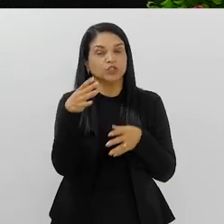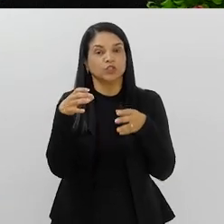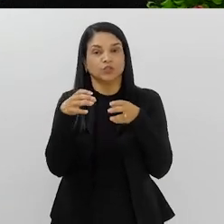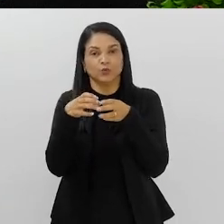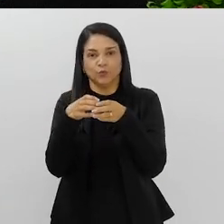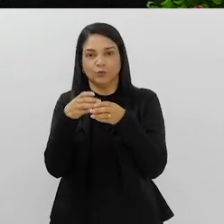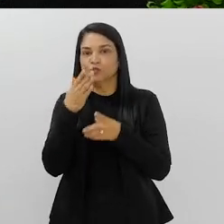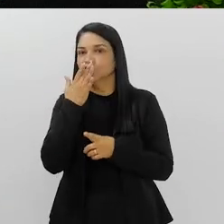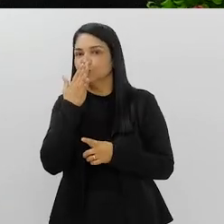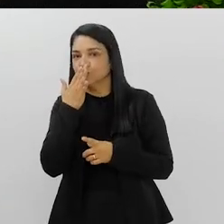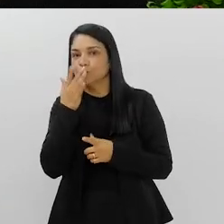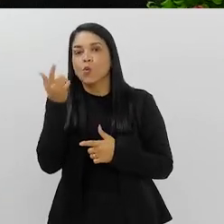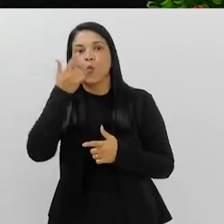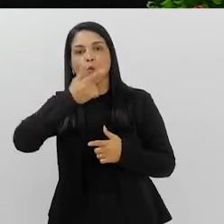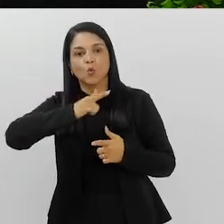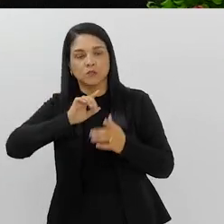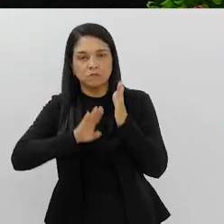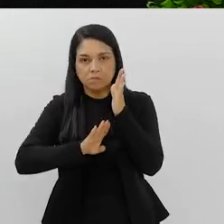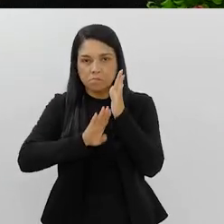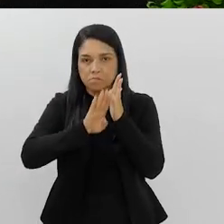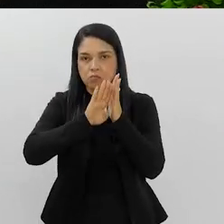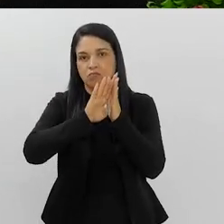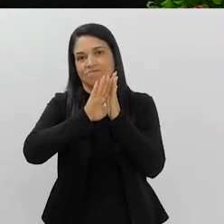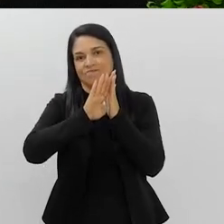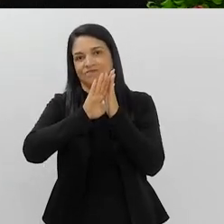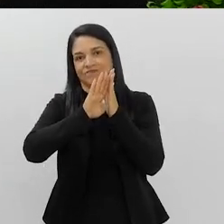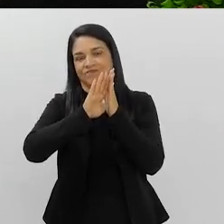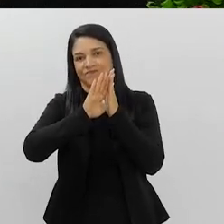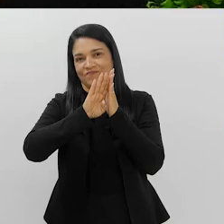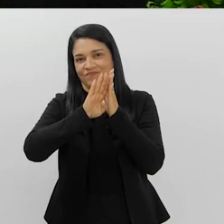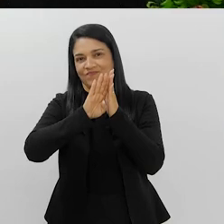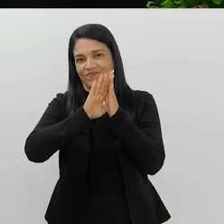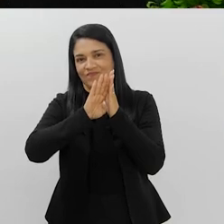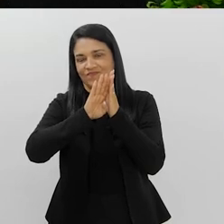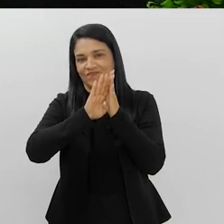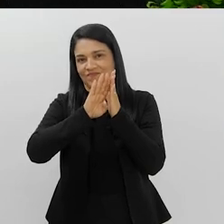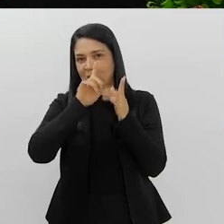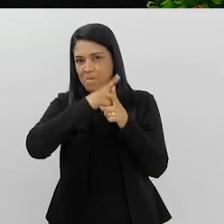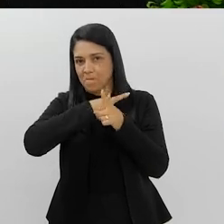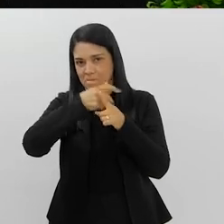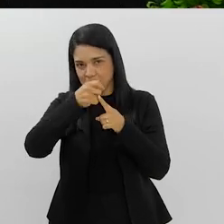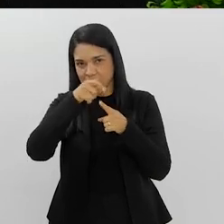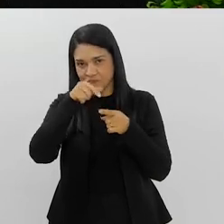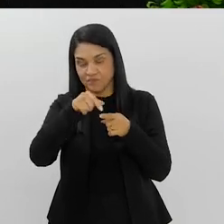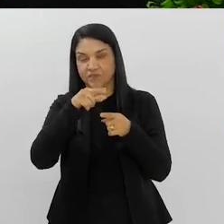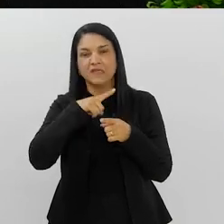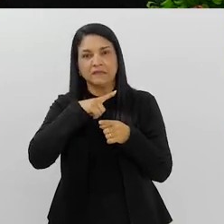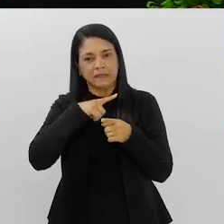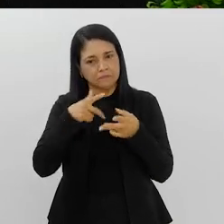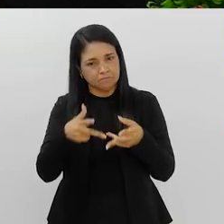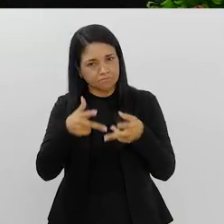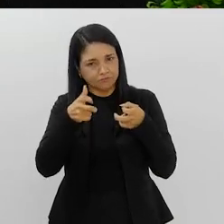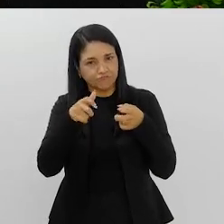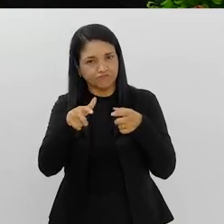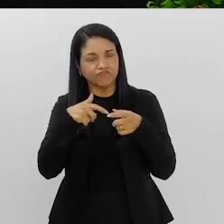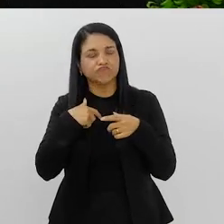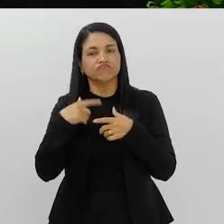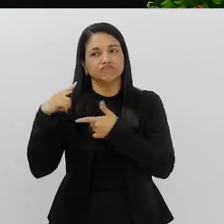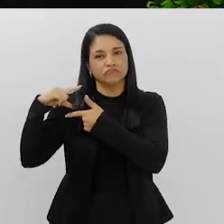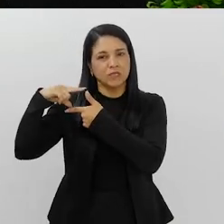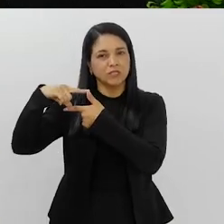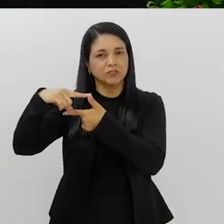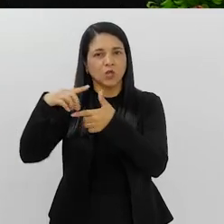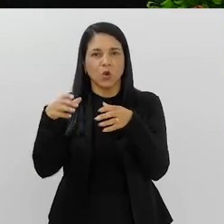justo que duas equipes fossem para a primeira divisão, chegassem à elite do campeonato, coroando essas duas equipes. A gente observa que tem